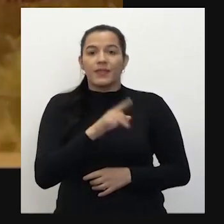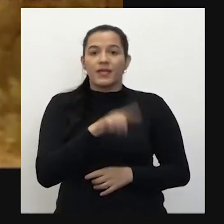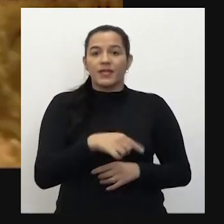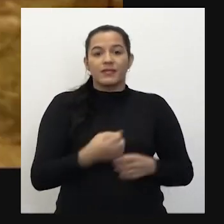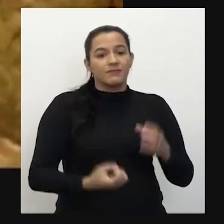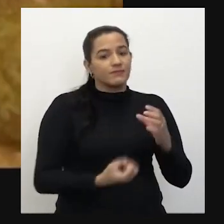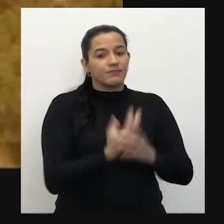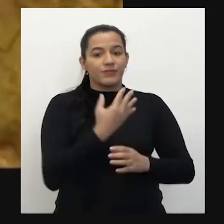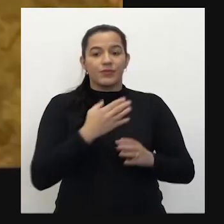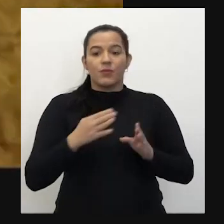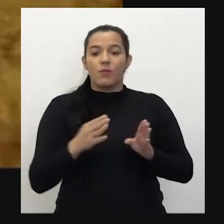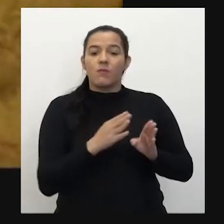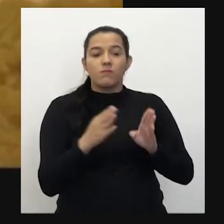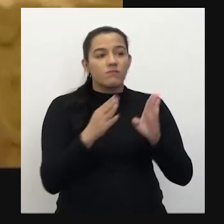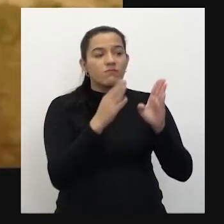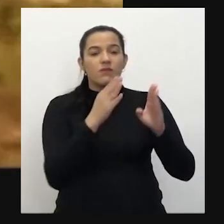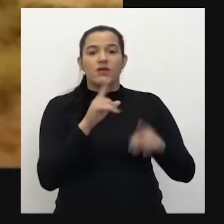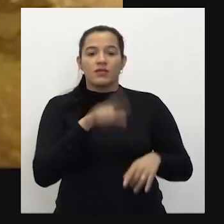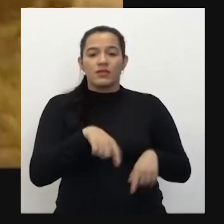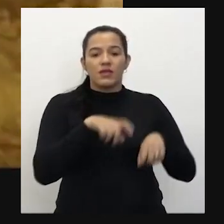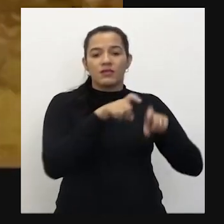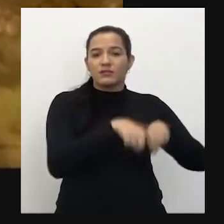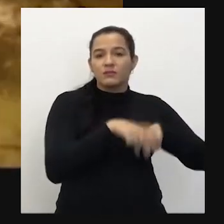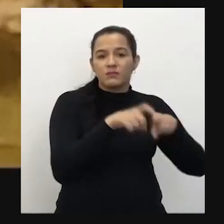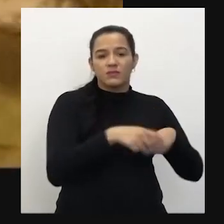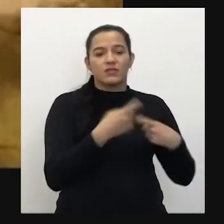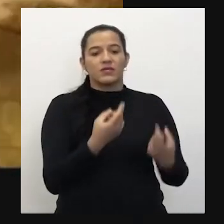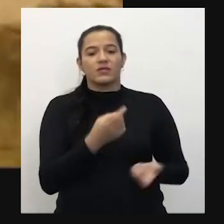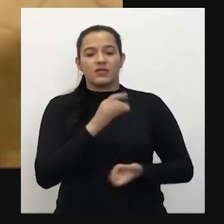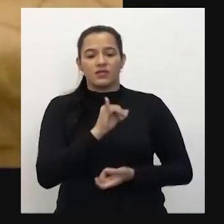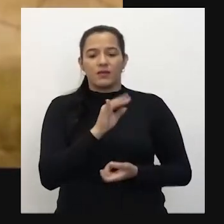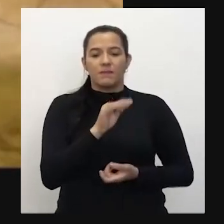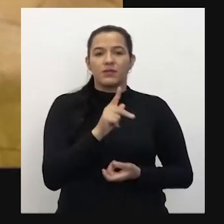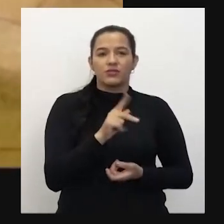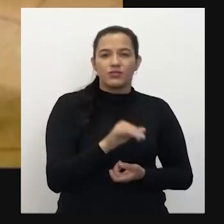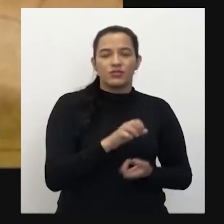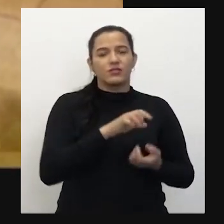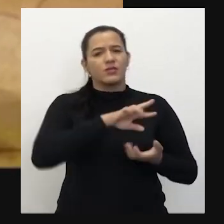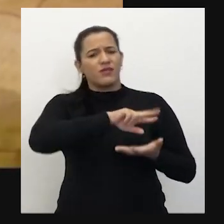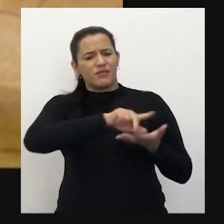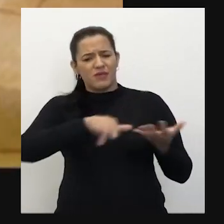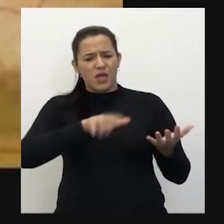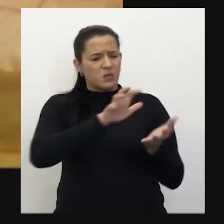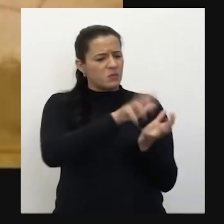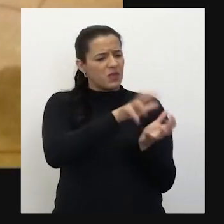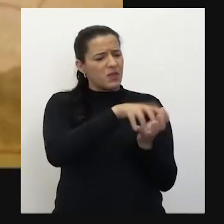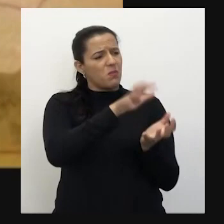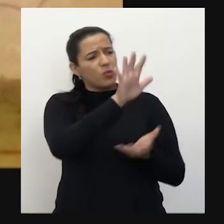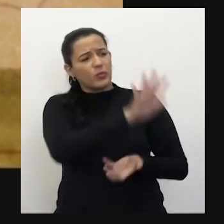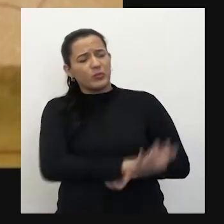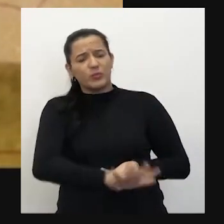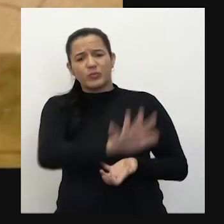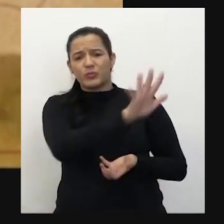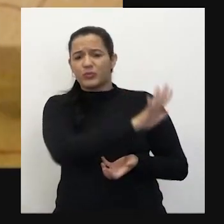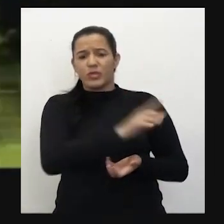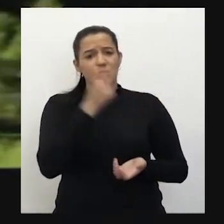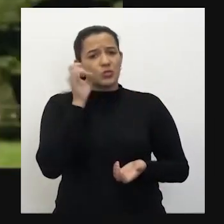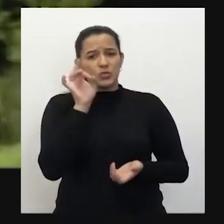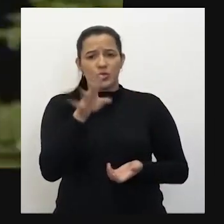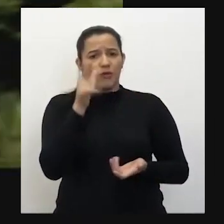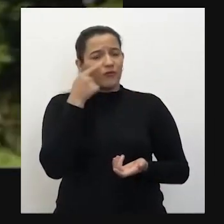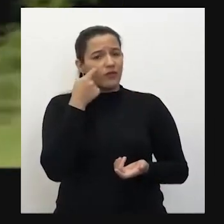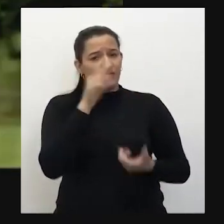para cima você começa a ter Monteiro, Sertânia, Itapetim, São José do Egito, Tabira, Teixeira. É só olhar no mapa.